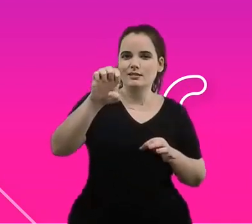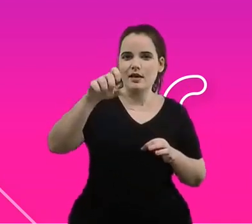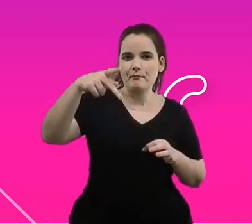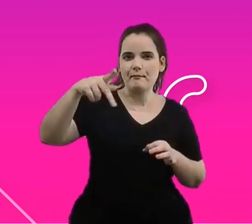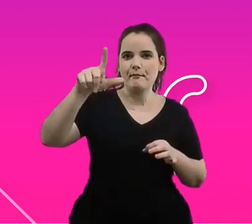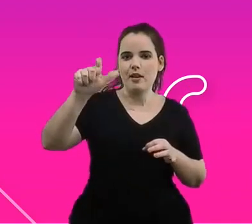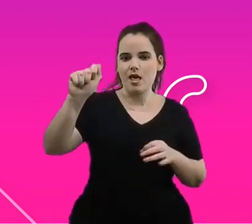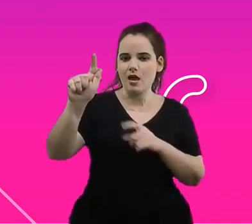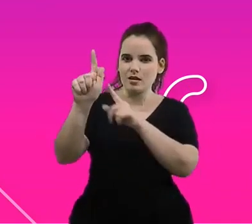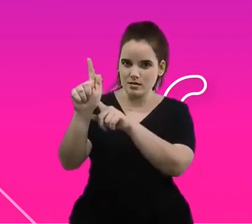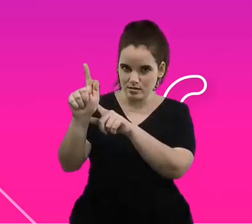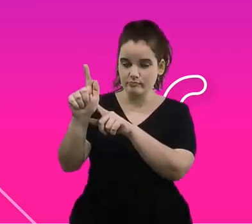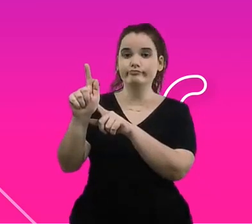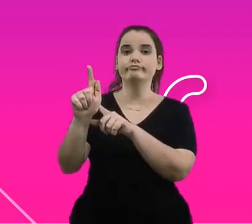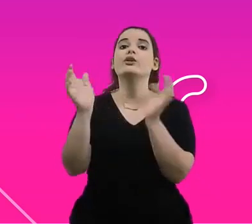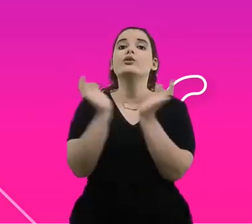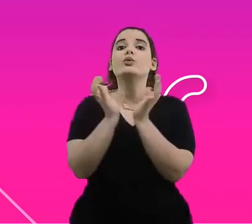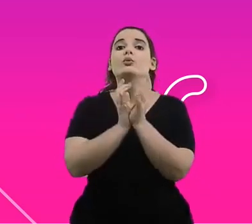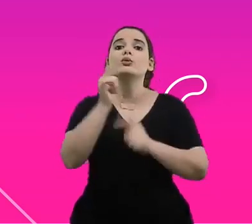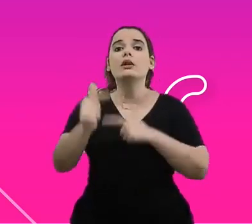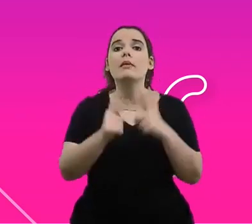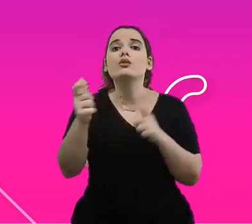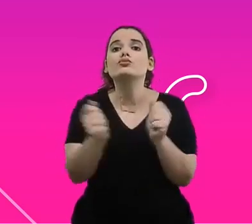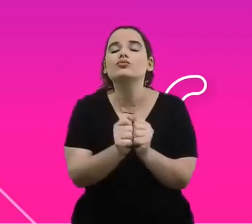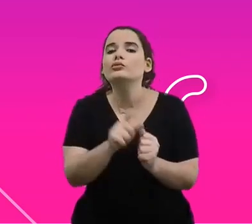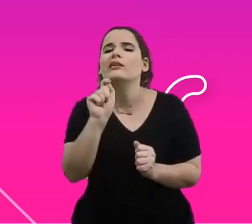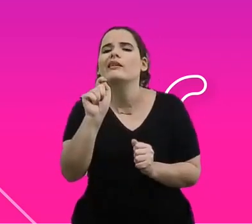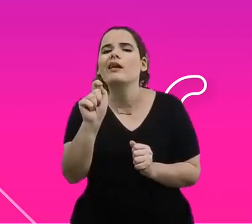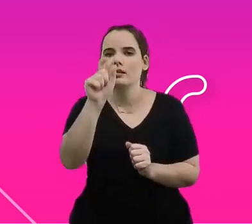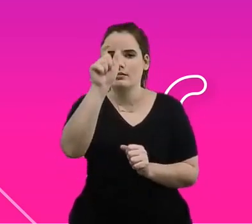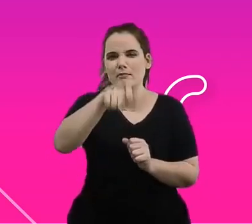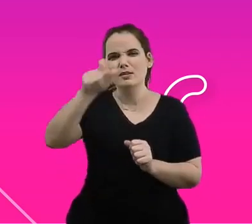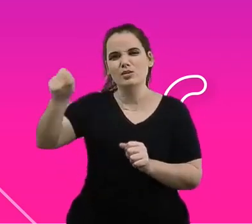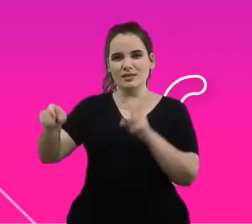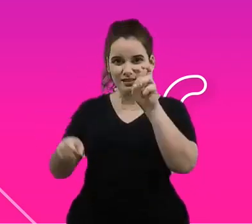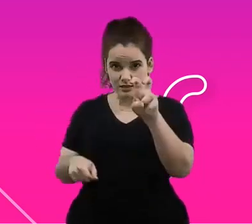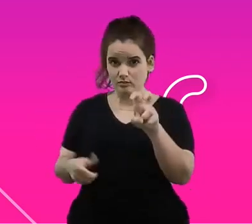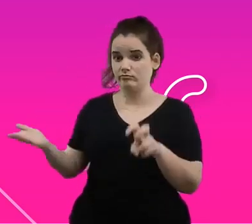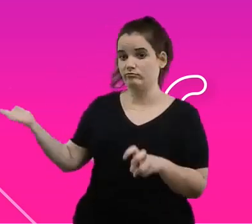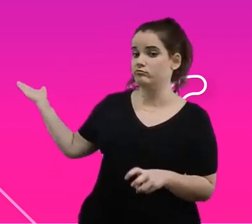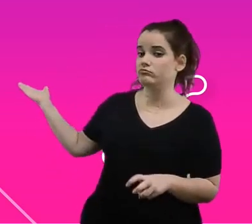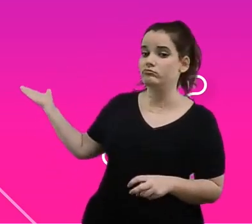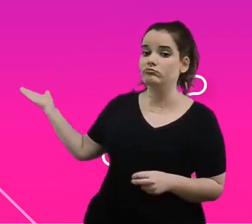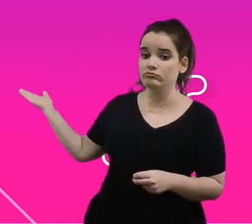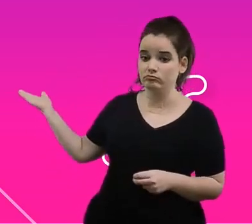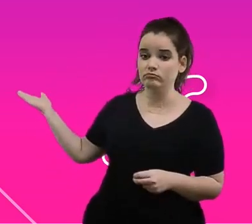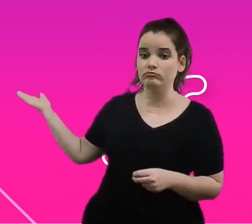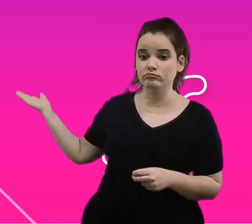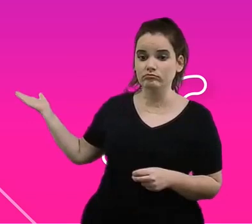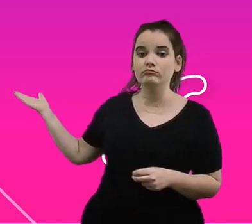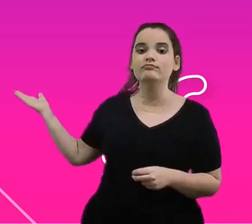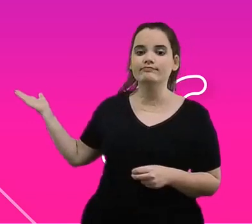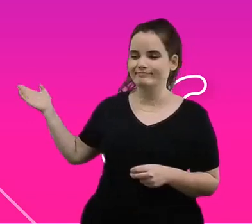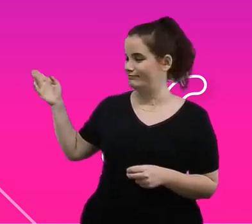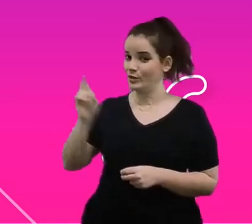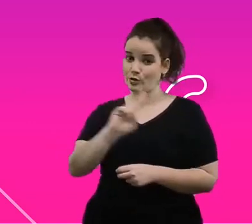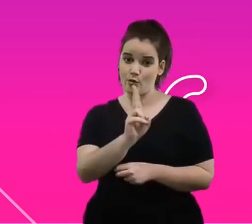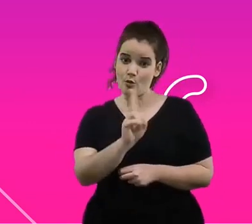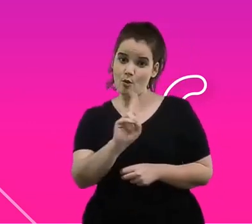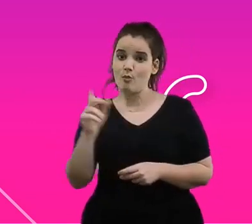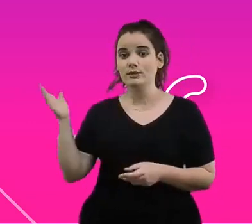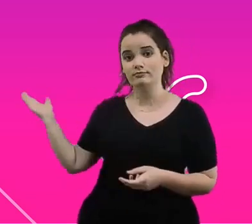do desafio foi composta por 5 pessoas, Gisela, Luana, o Marco e a Suelen. A equipe